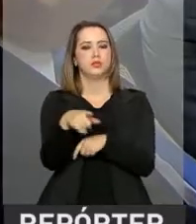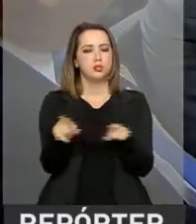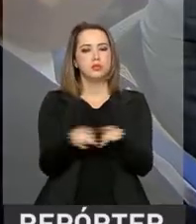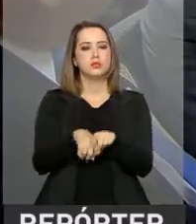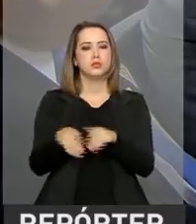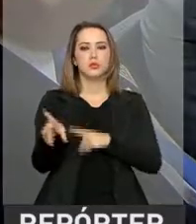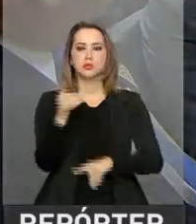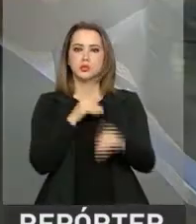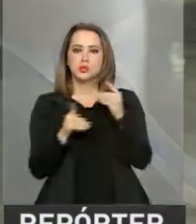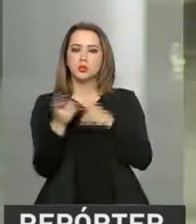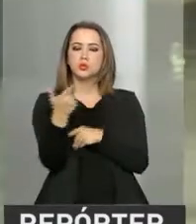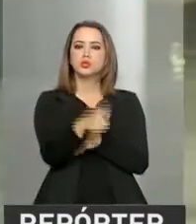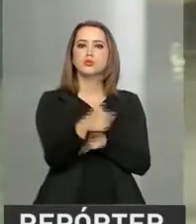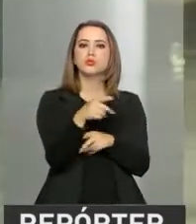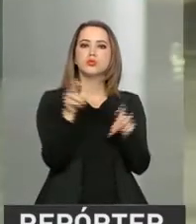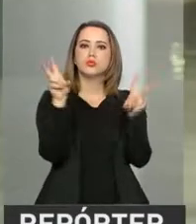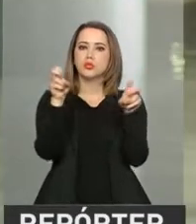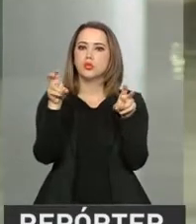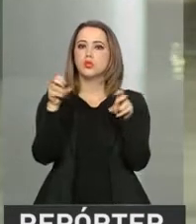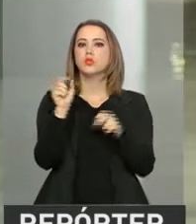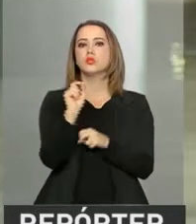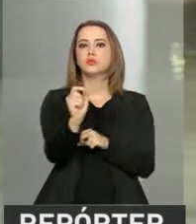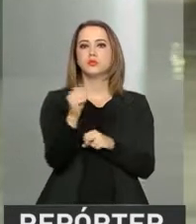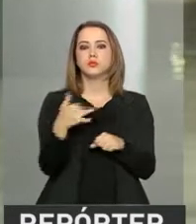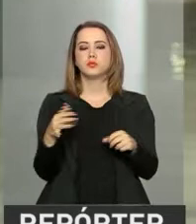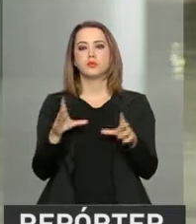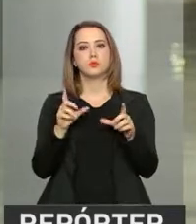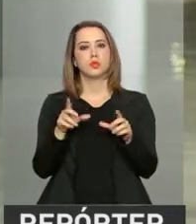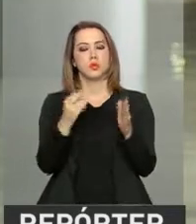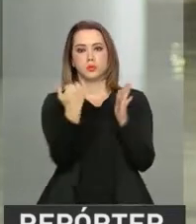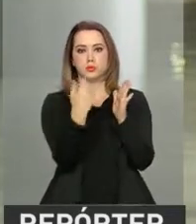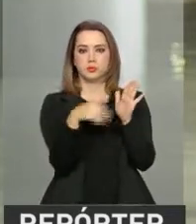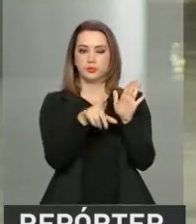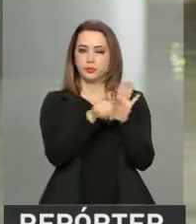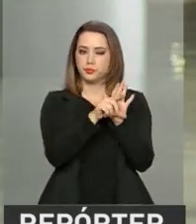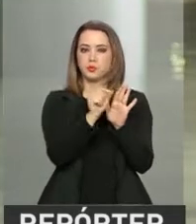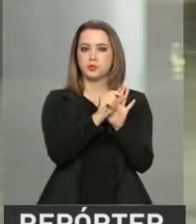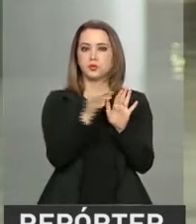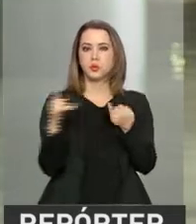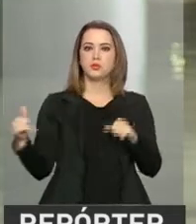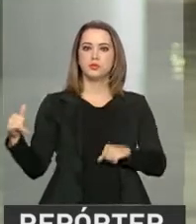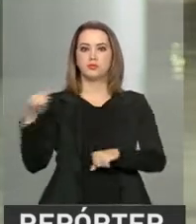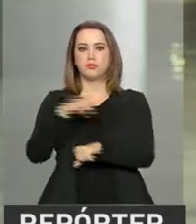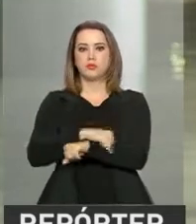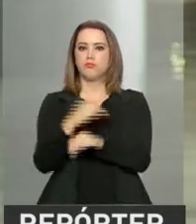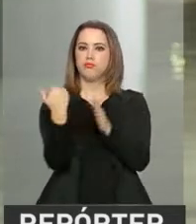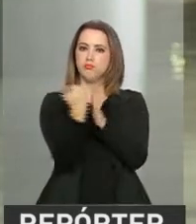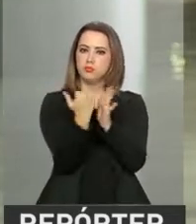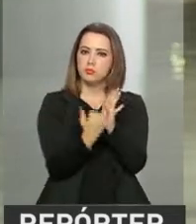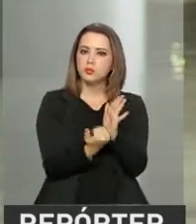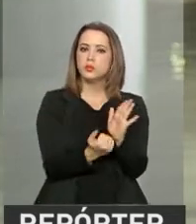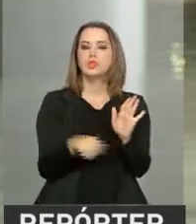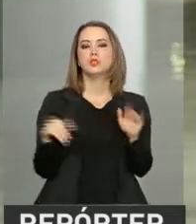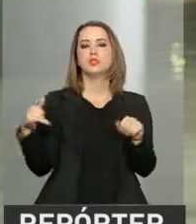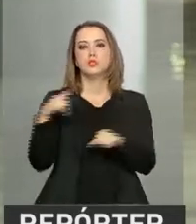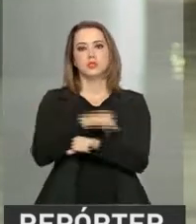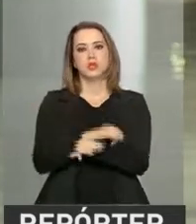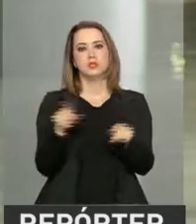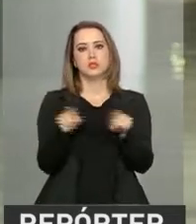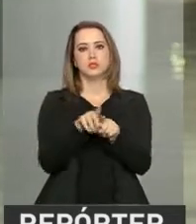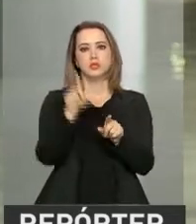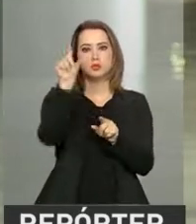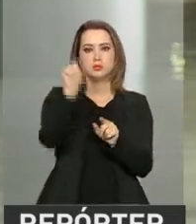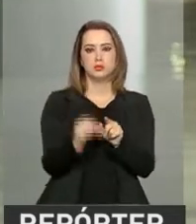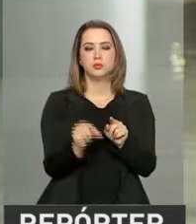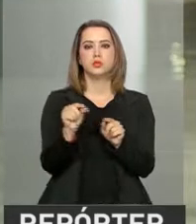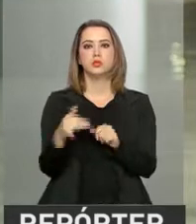temas, como o Código Brasileiro de Aviação, o Estatuto dos Aeroviários, a redução das rotas nacionais, também por